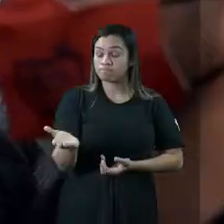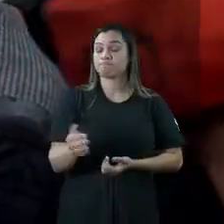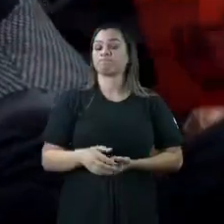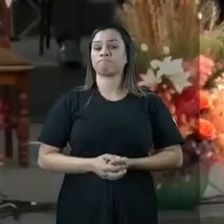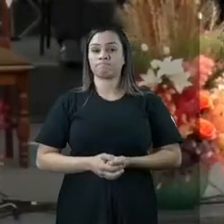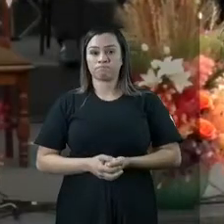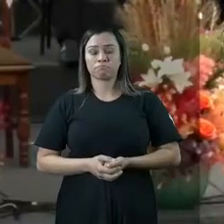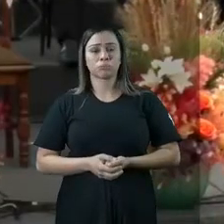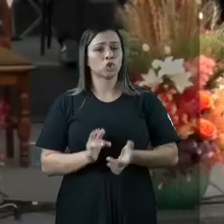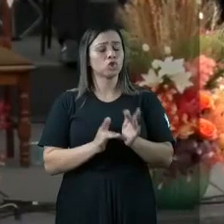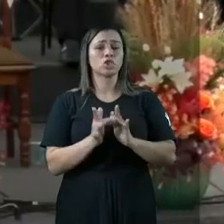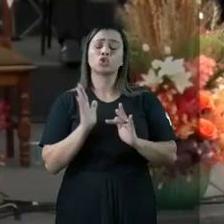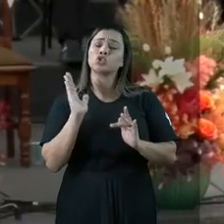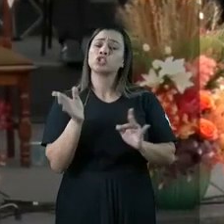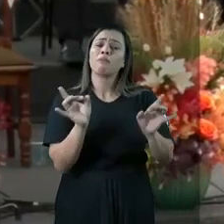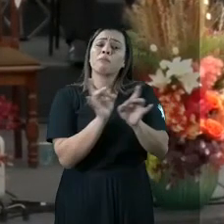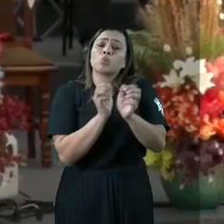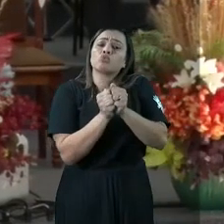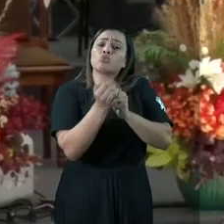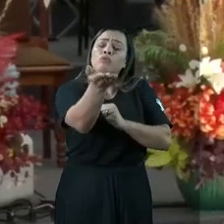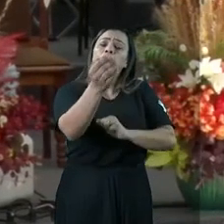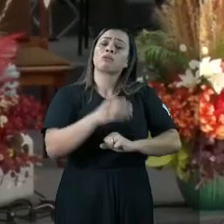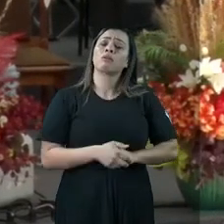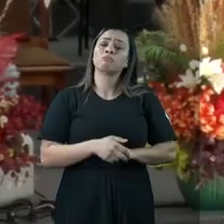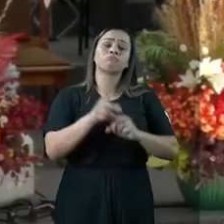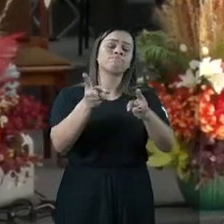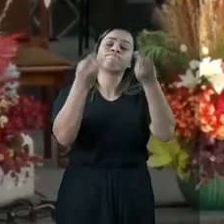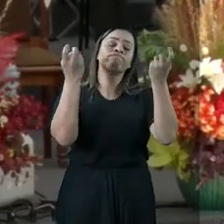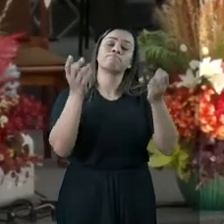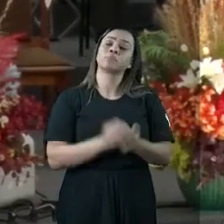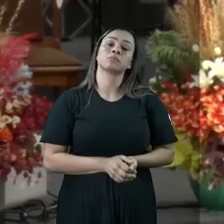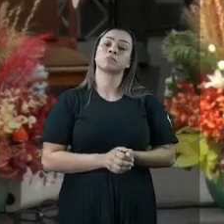Ele já tinha entrado. O Rei da Glória já tinha entrado e ninguém percebeu.